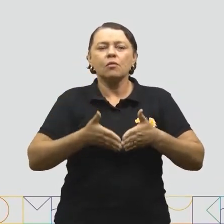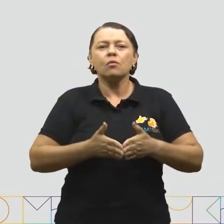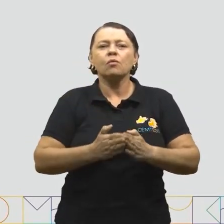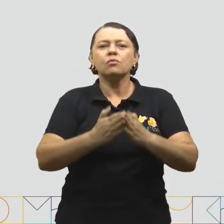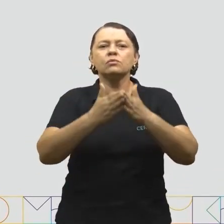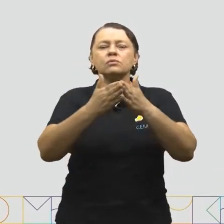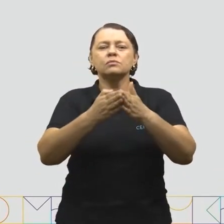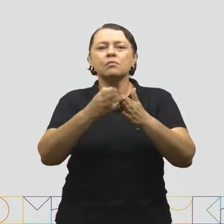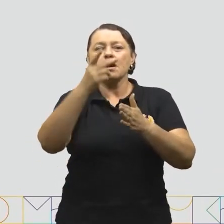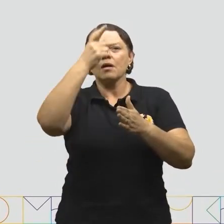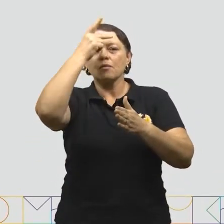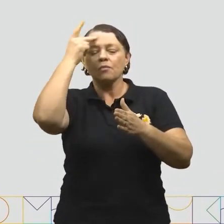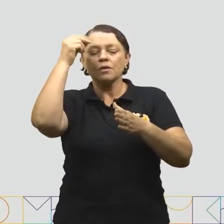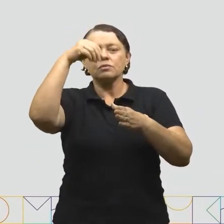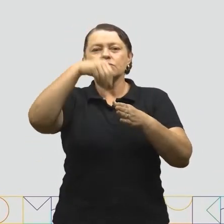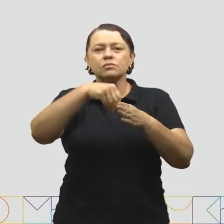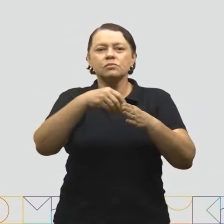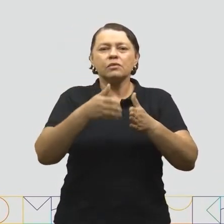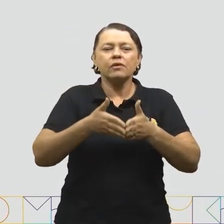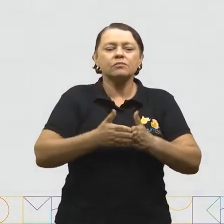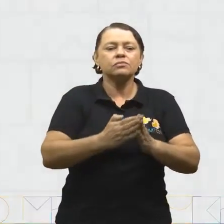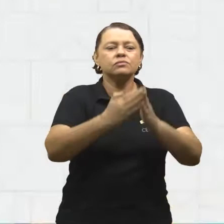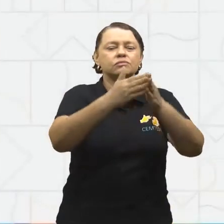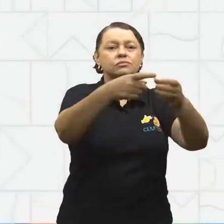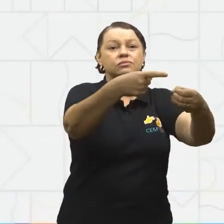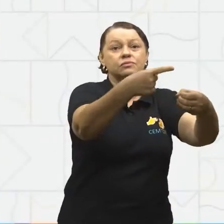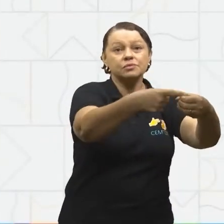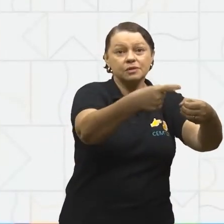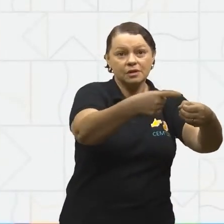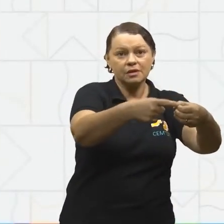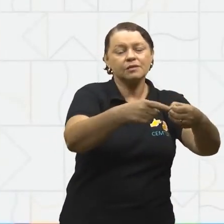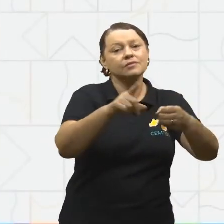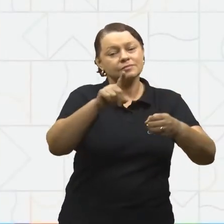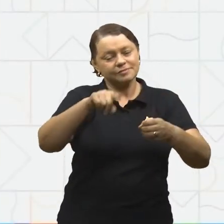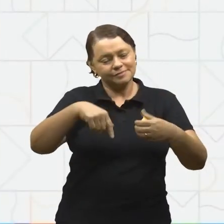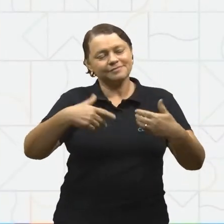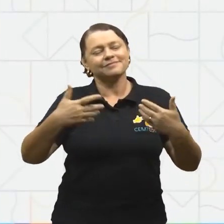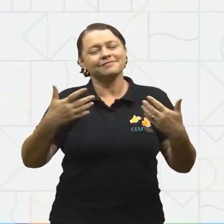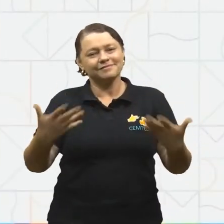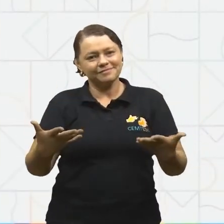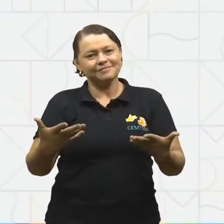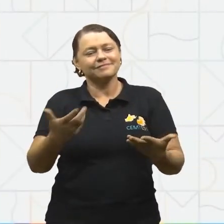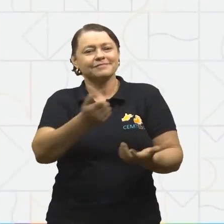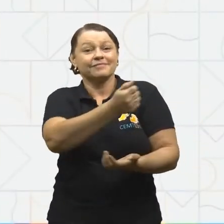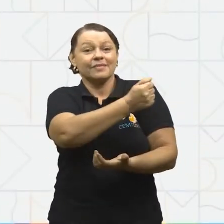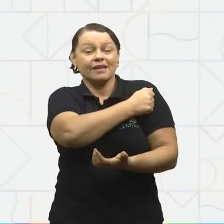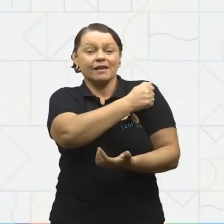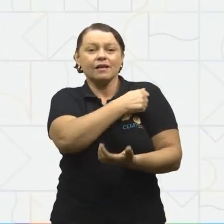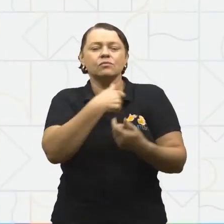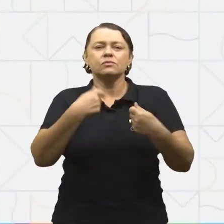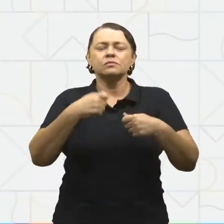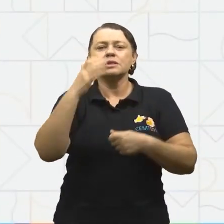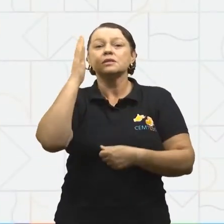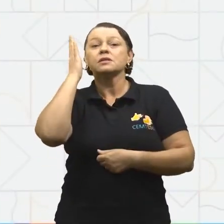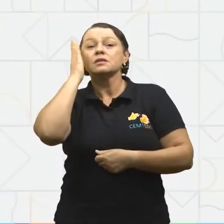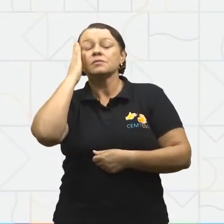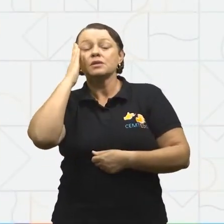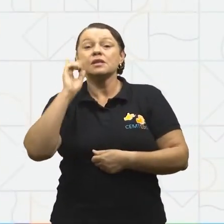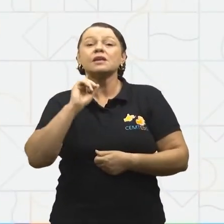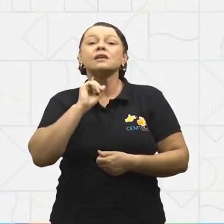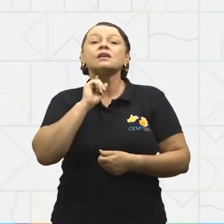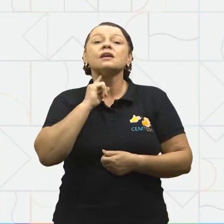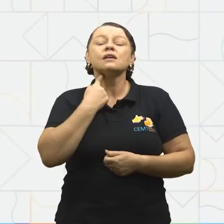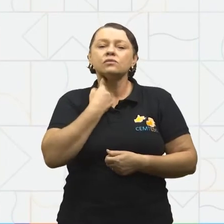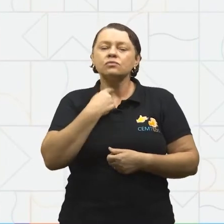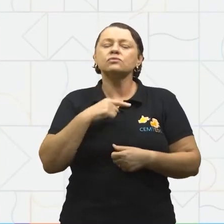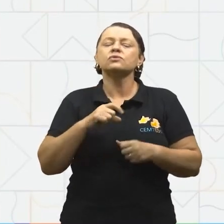e levando pessoas para o interior do estado. Isso mesmo, dedicado aluno. Devemos compreender que a